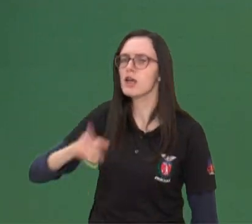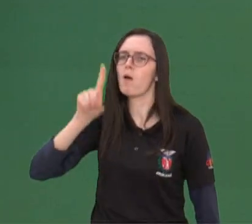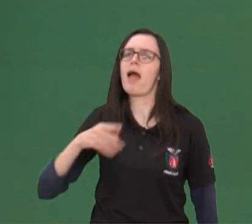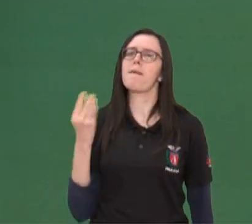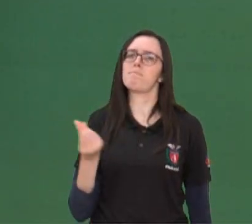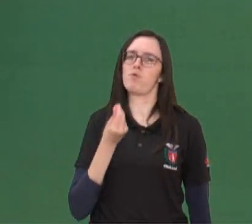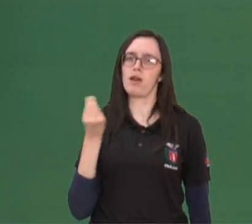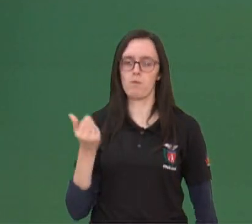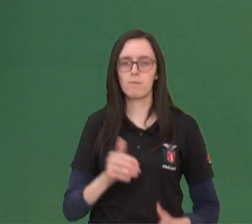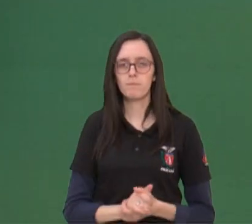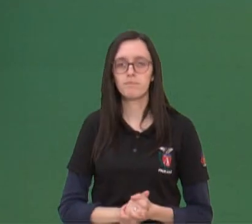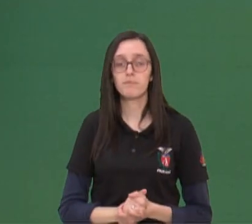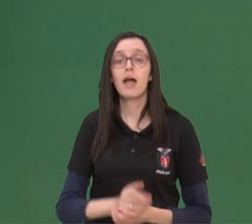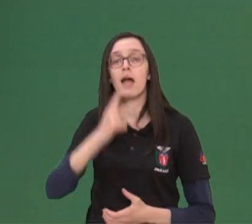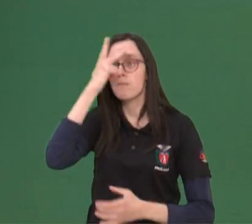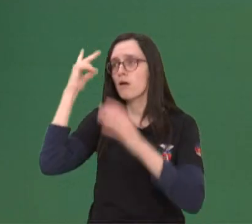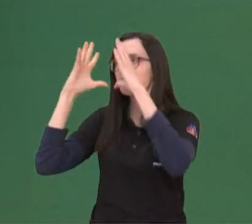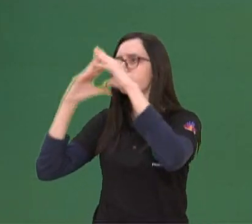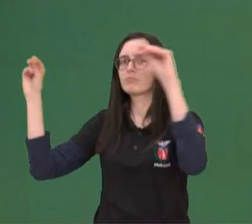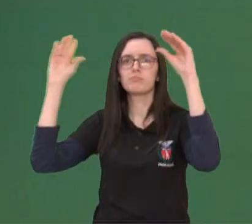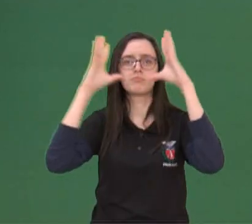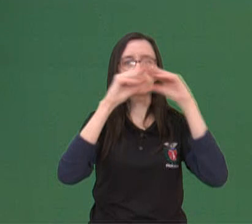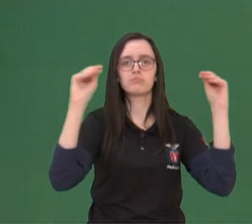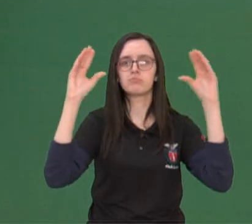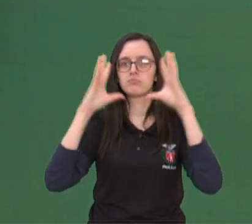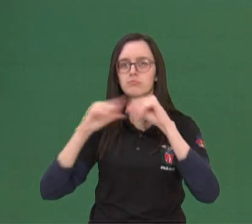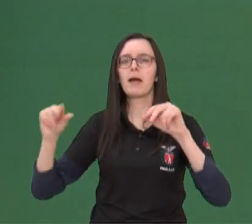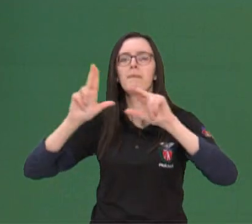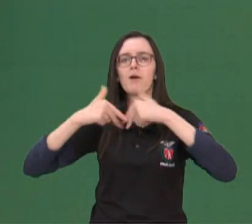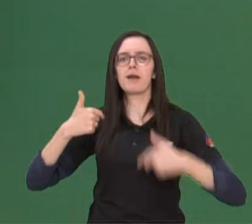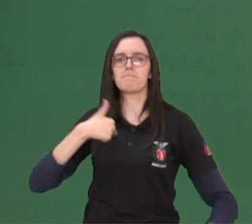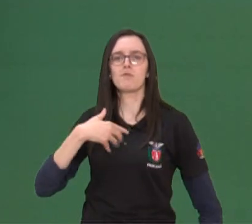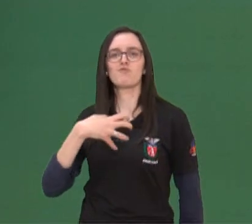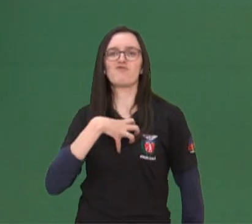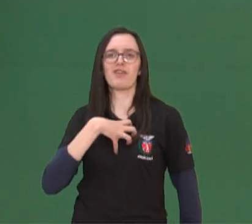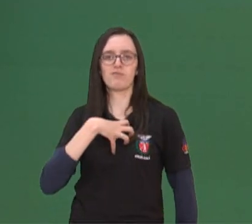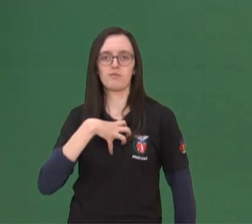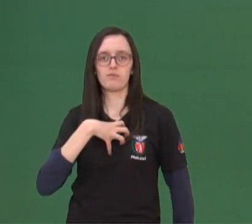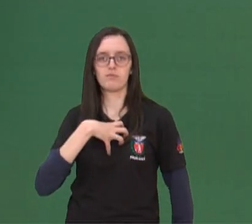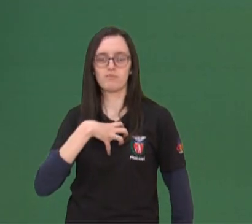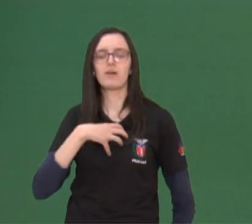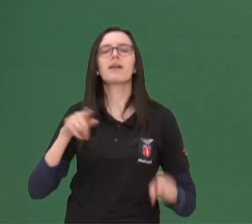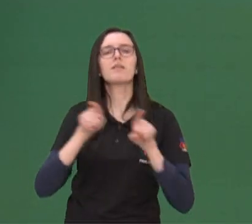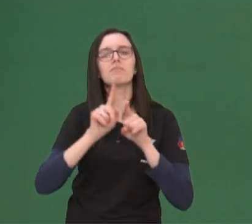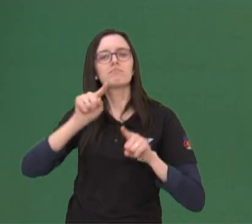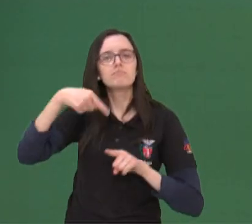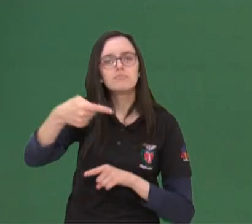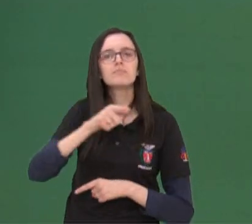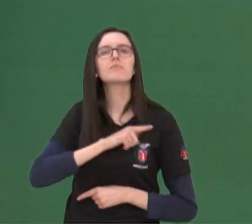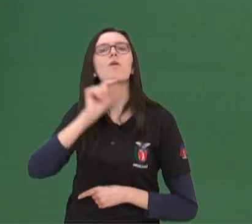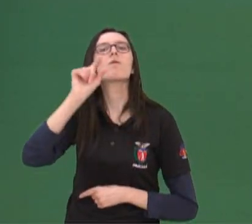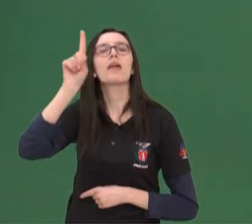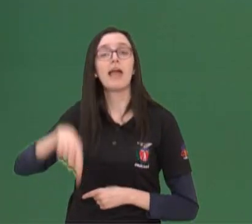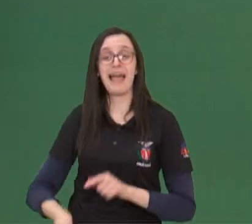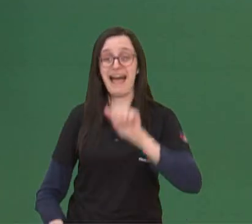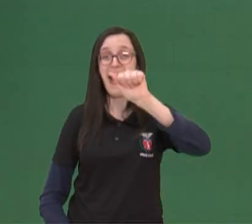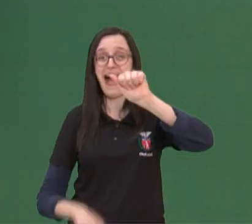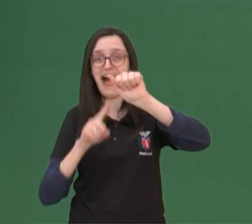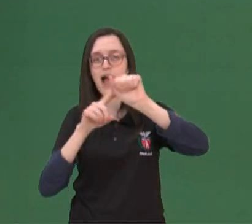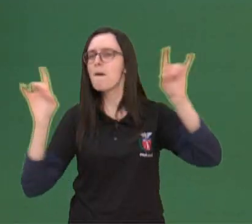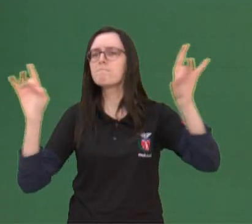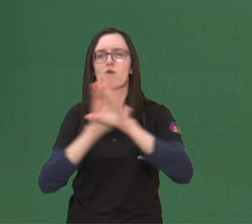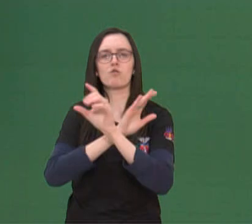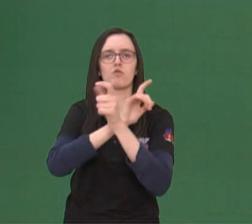Pessoas desaparecerão a minha atitude. Depois eu tenho aqui o a definido